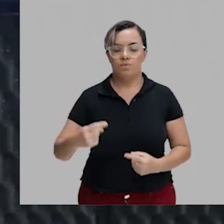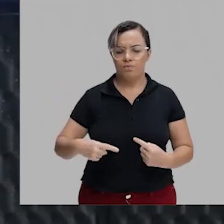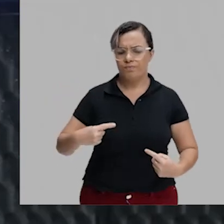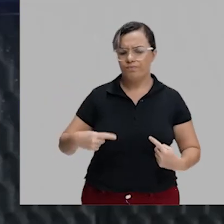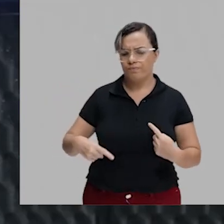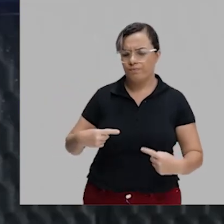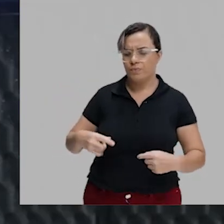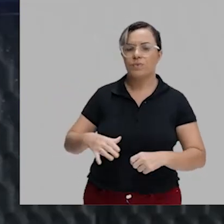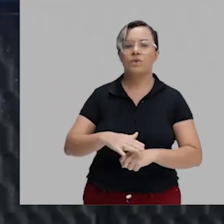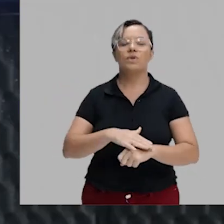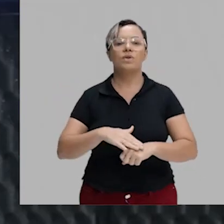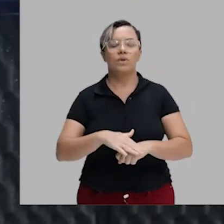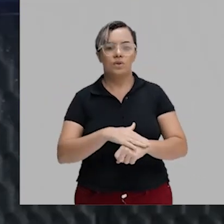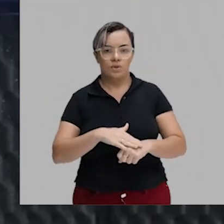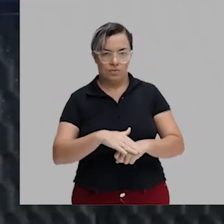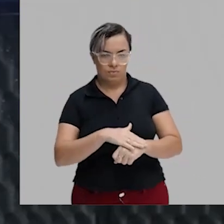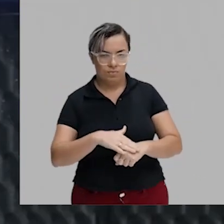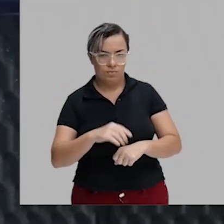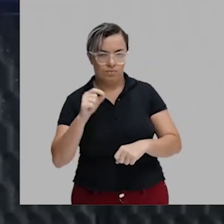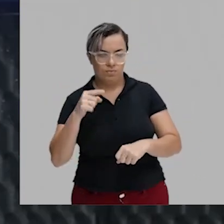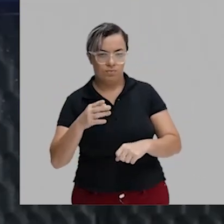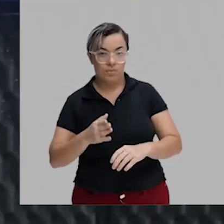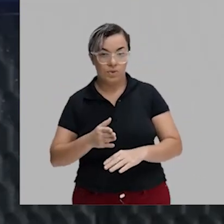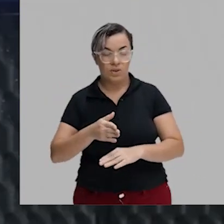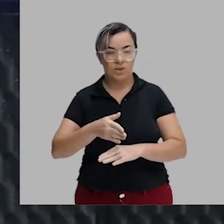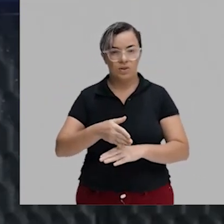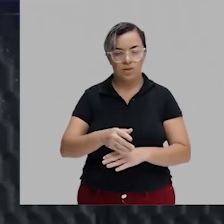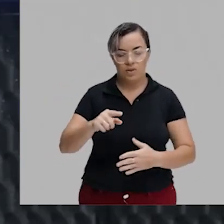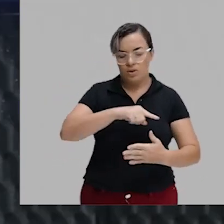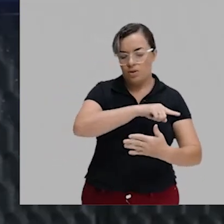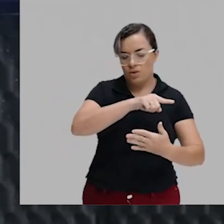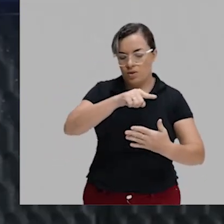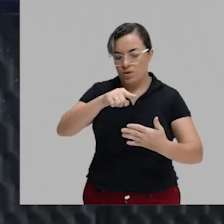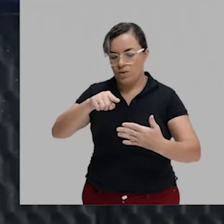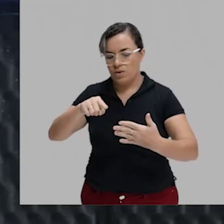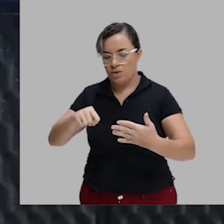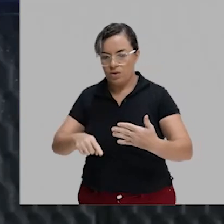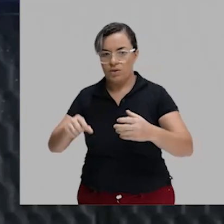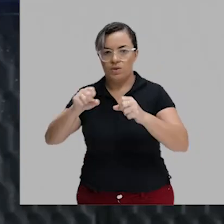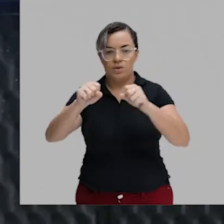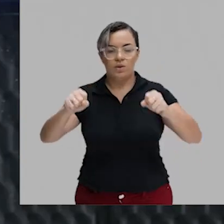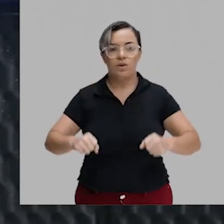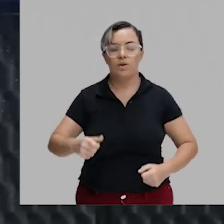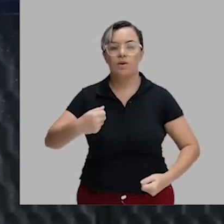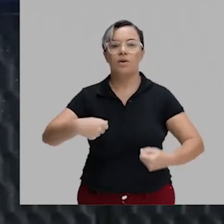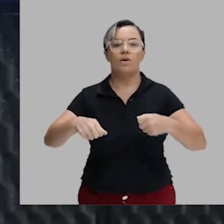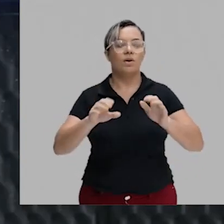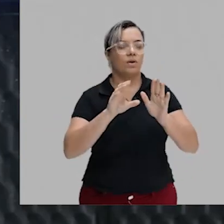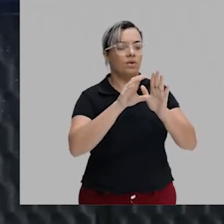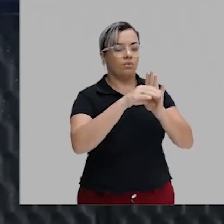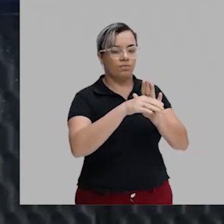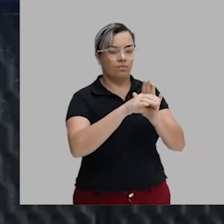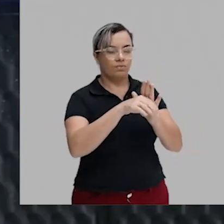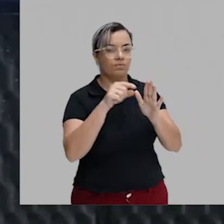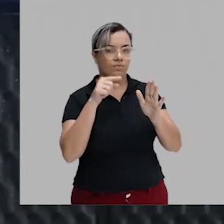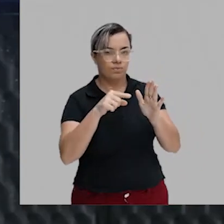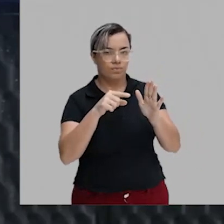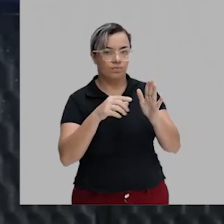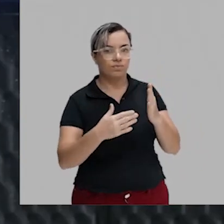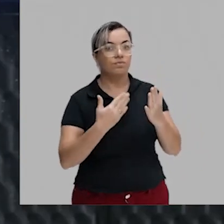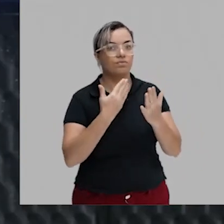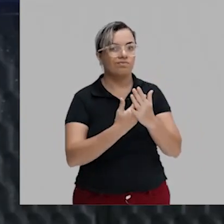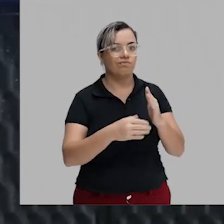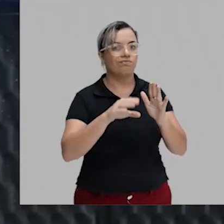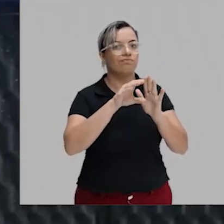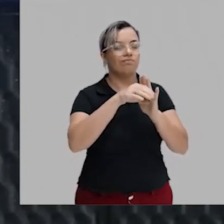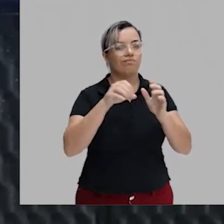discutirmos o mercantilismo dentro dos seus elementos conceituais. Trazer alguns elementos